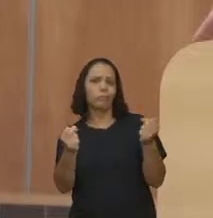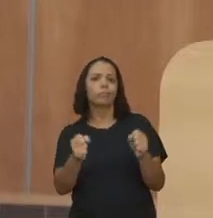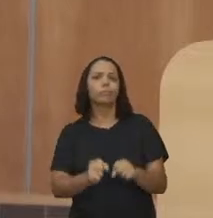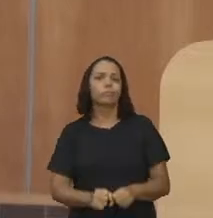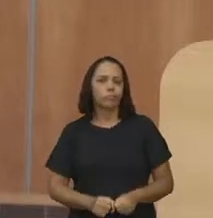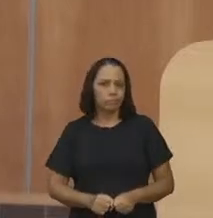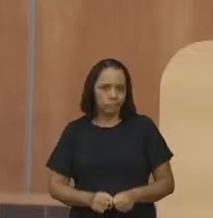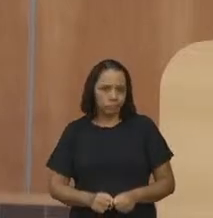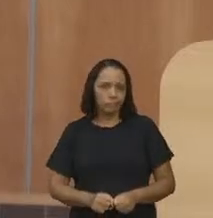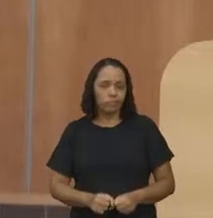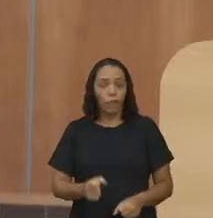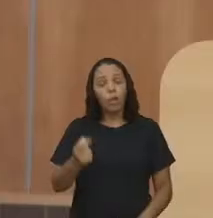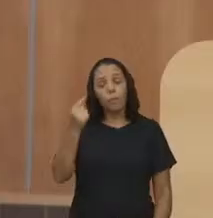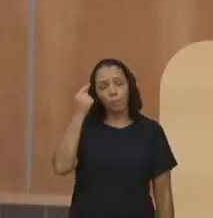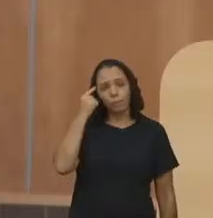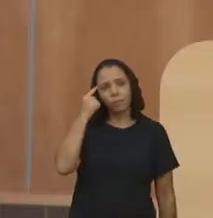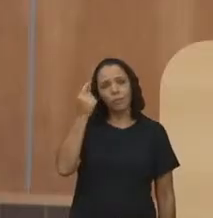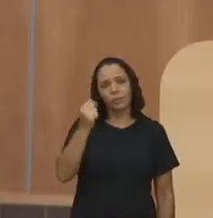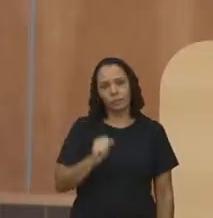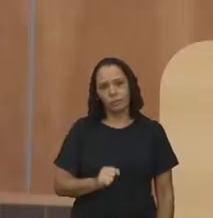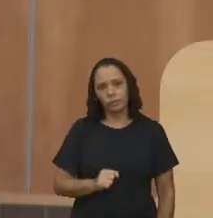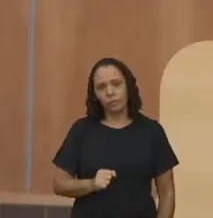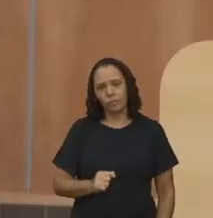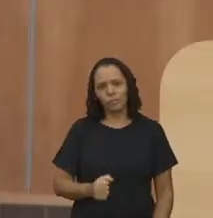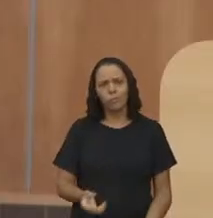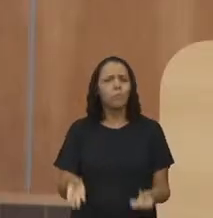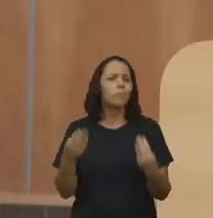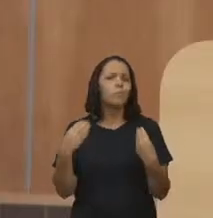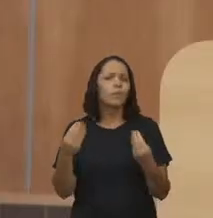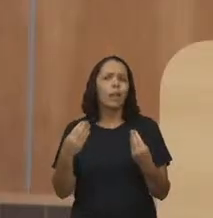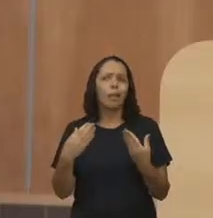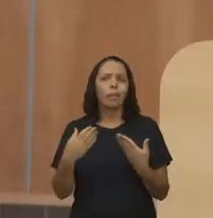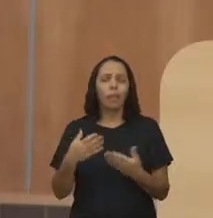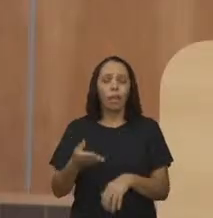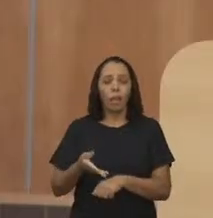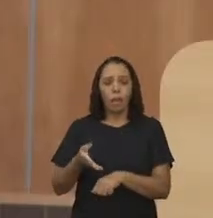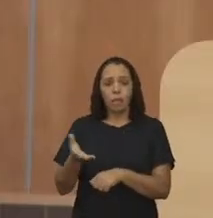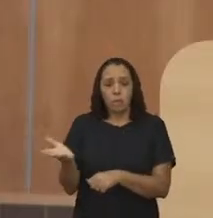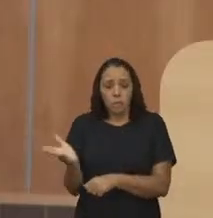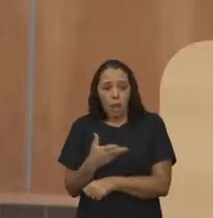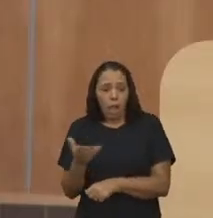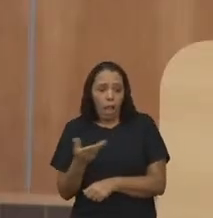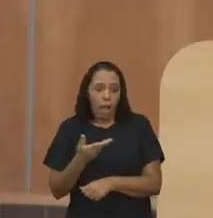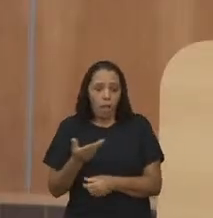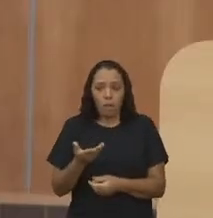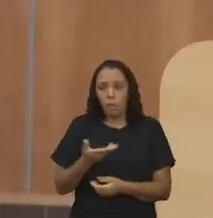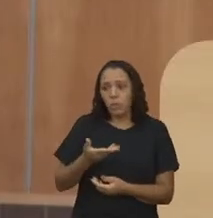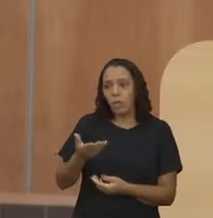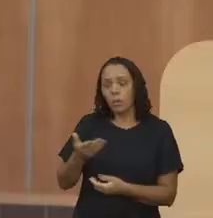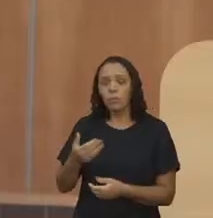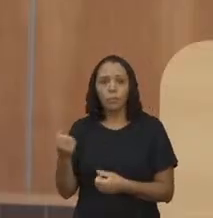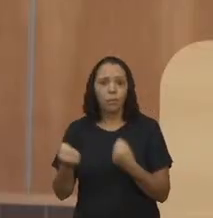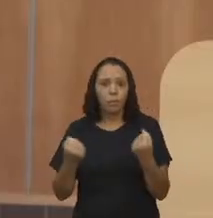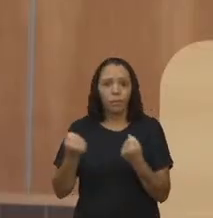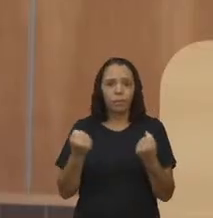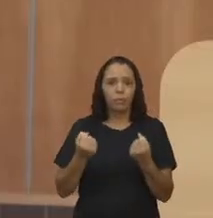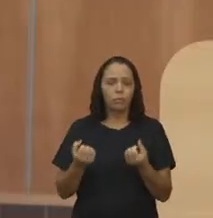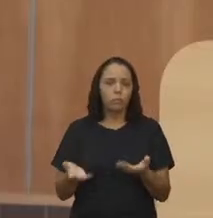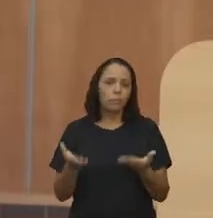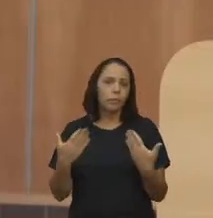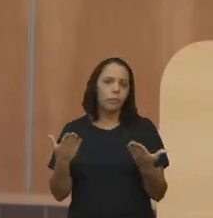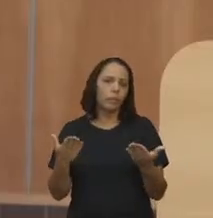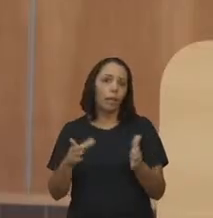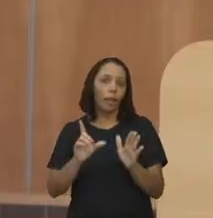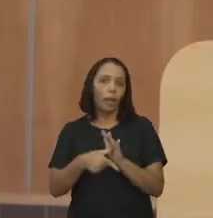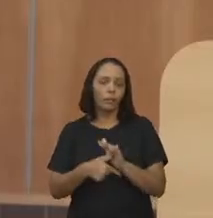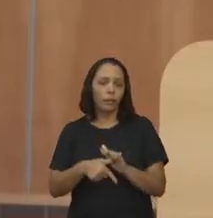pressa de fazer uma entrega, como o Marcelo comentou, você vê a pessoa aí acamado, fica aí até aleijado,